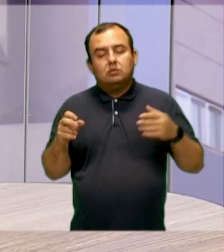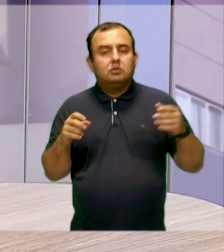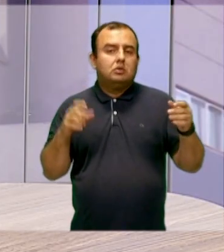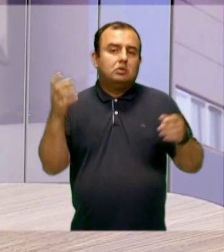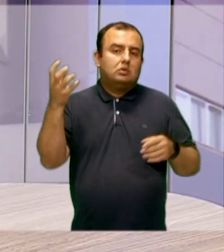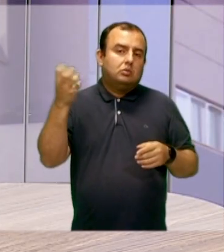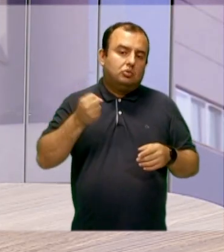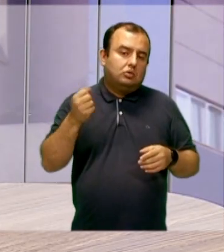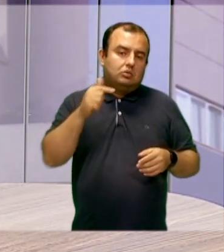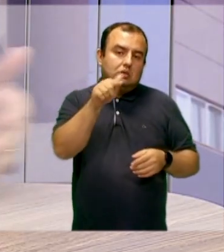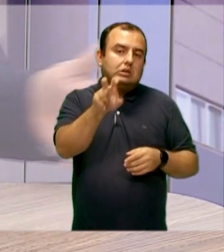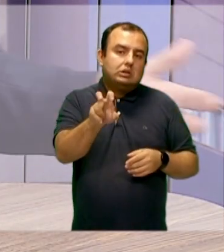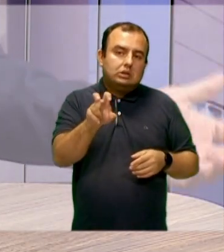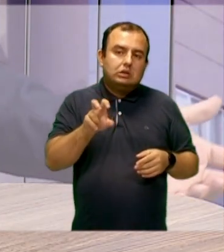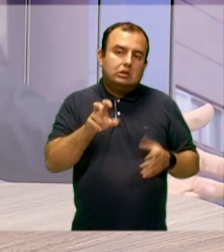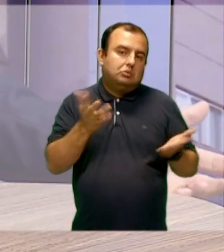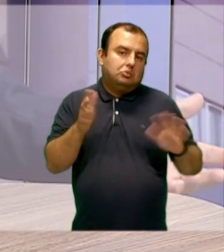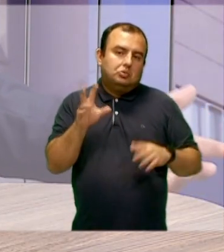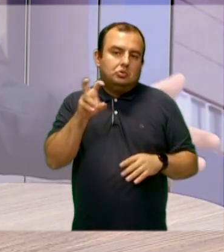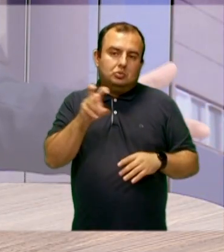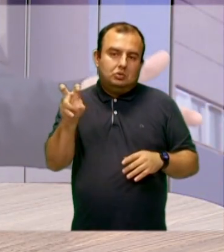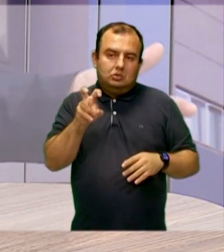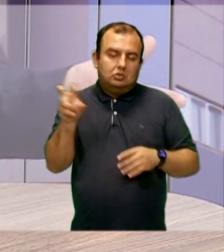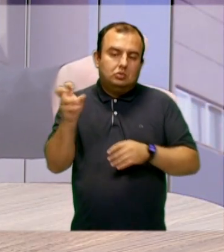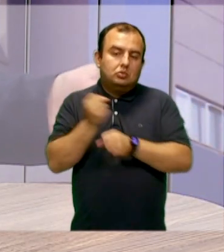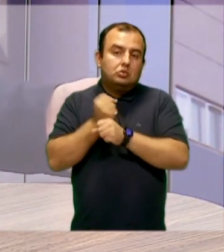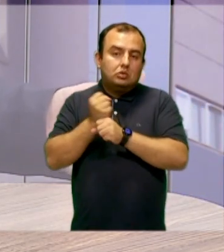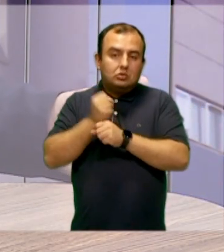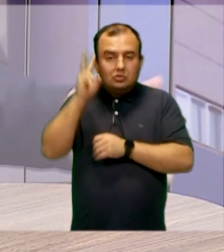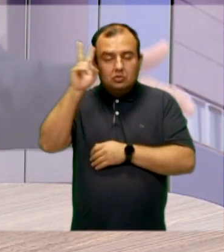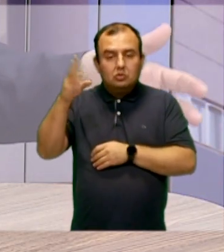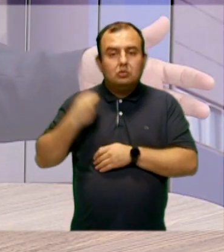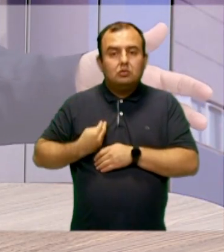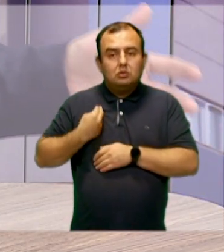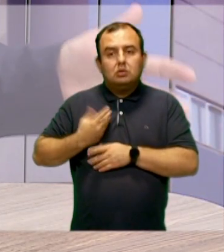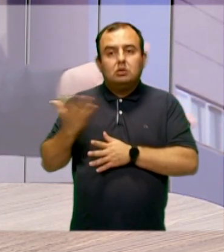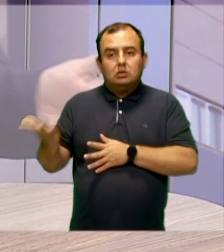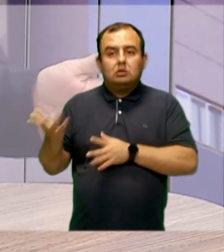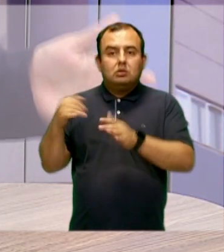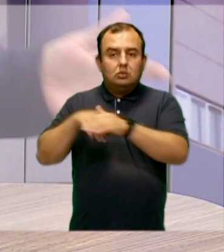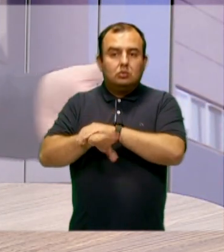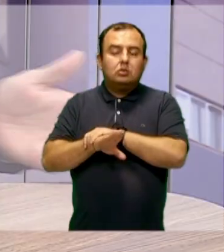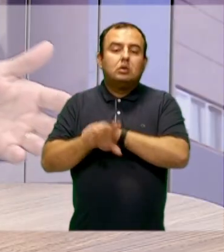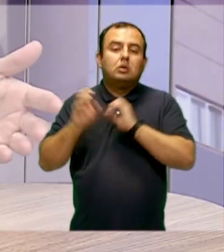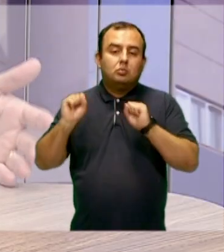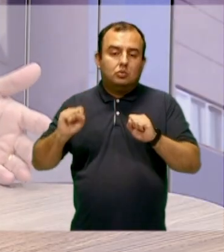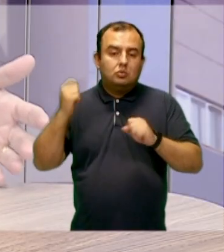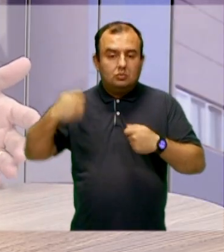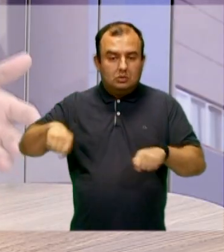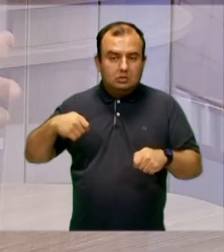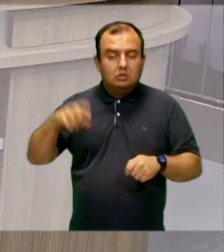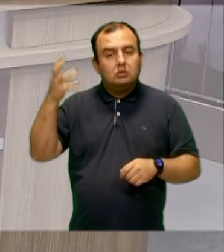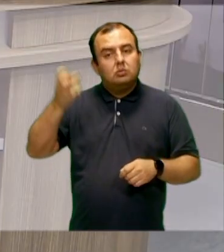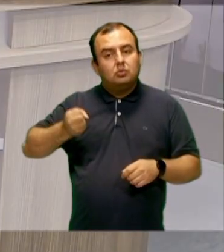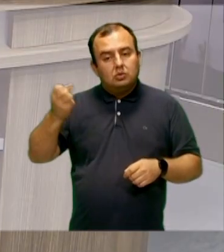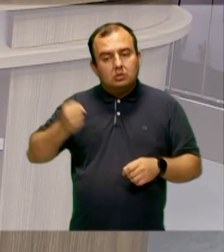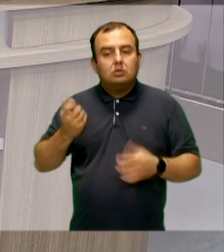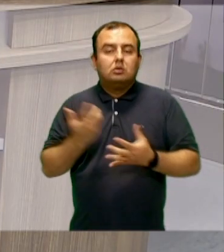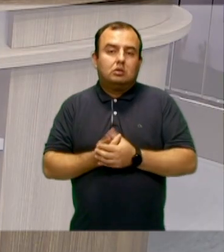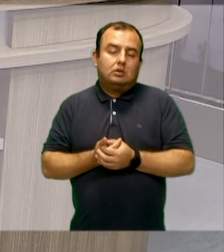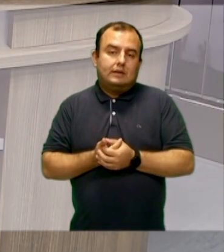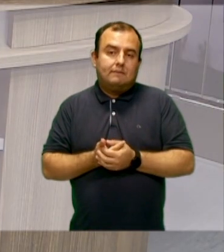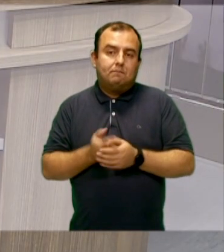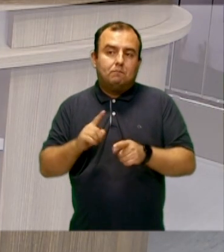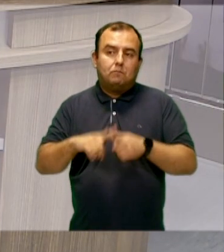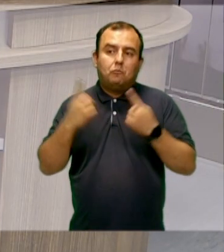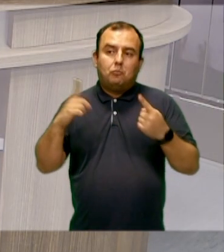75. Então, olha só, são 55 anos de história da vida dela no município que vai estar ali guardado, ela pode prestar na aposentadoria. Então, não posso. Porém,